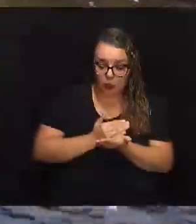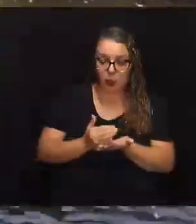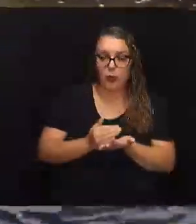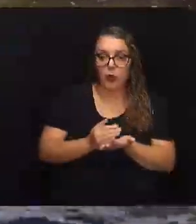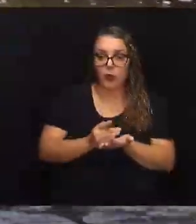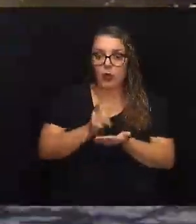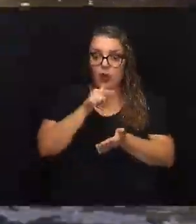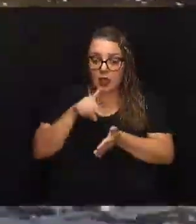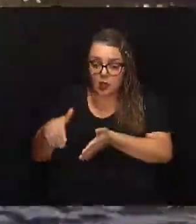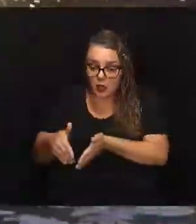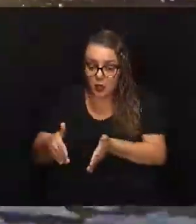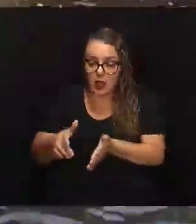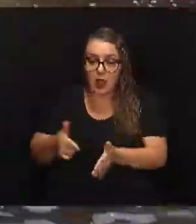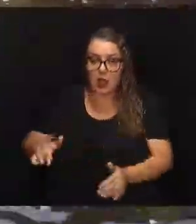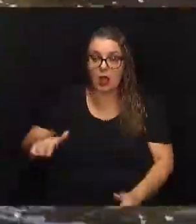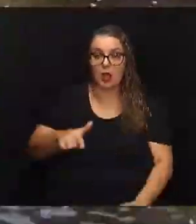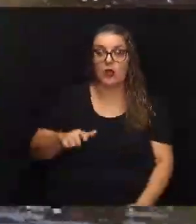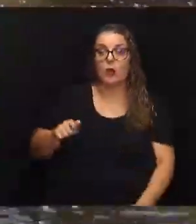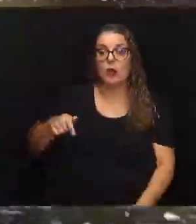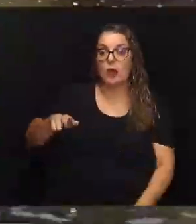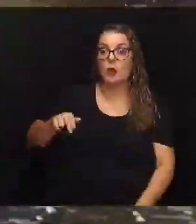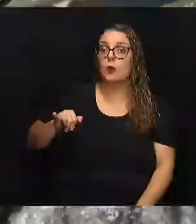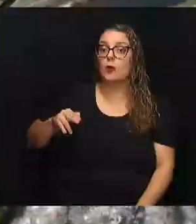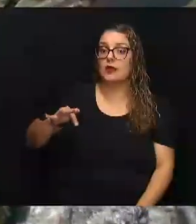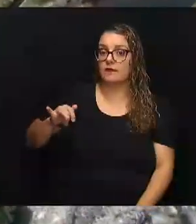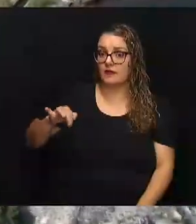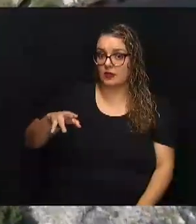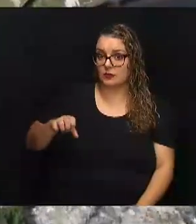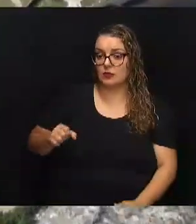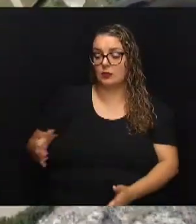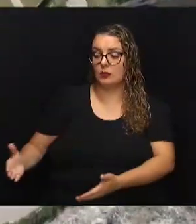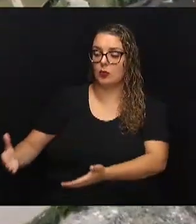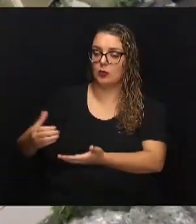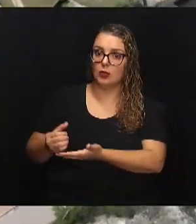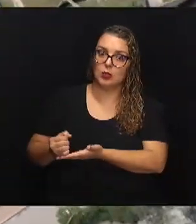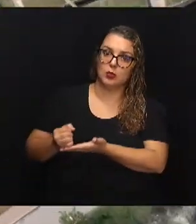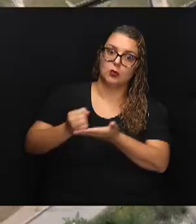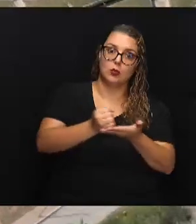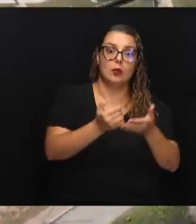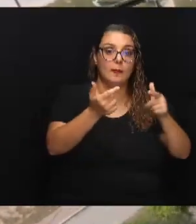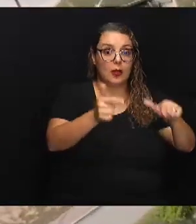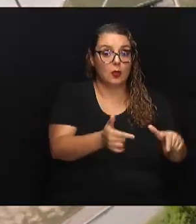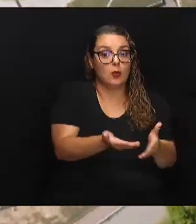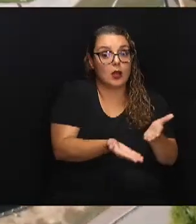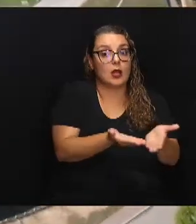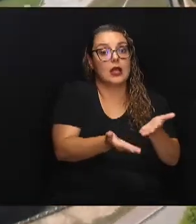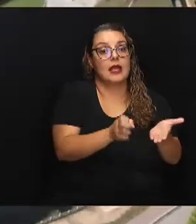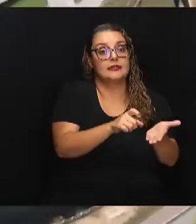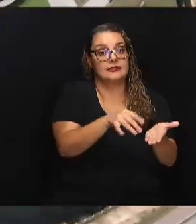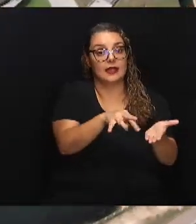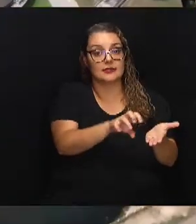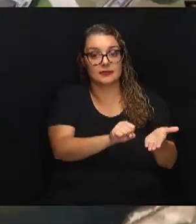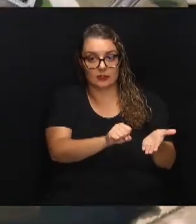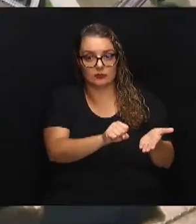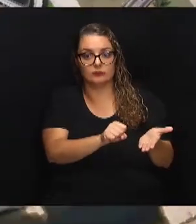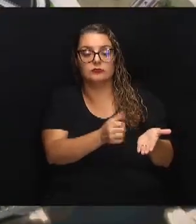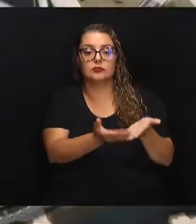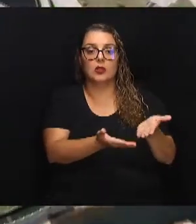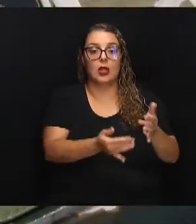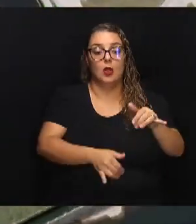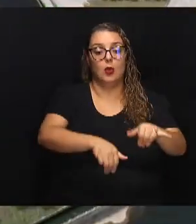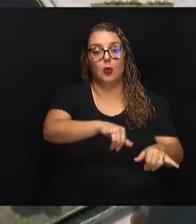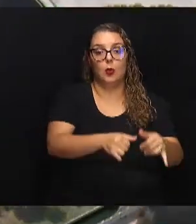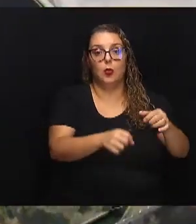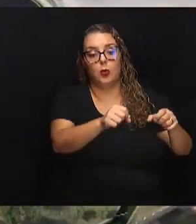dos rios, lagos ou aquíferos é coletada e levada para estações de tratamento, onde substâncias químicas